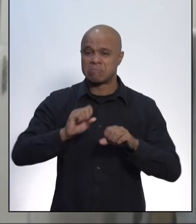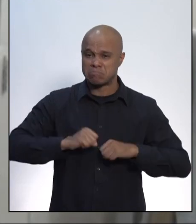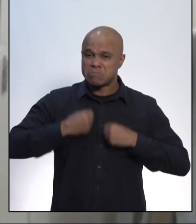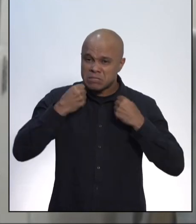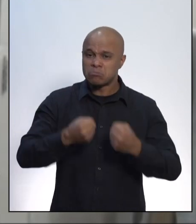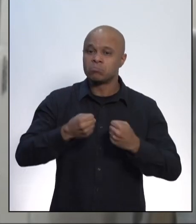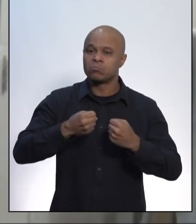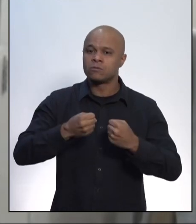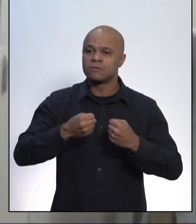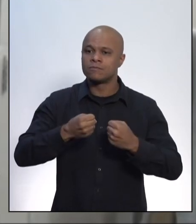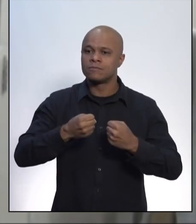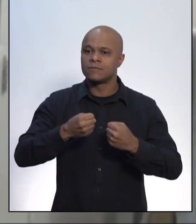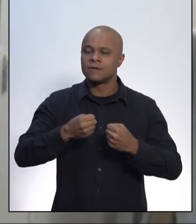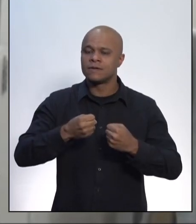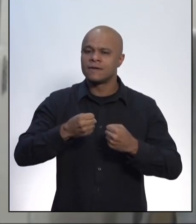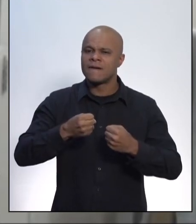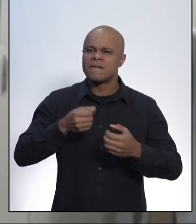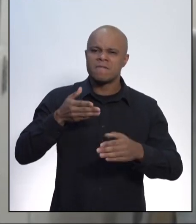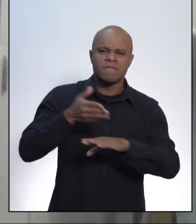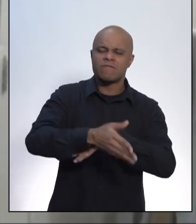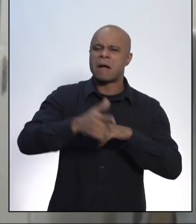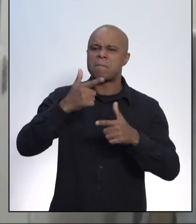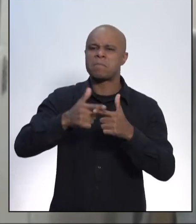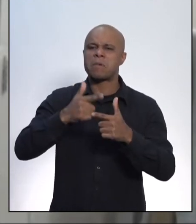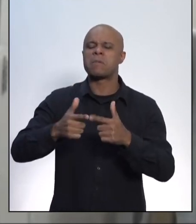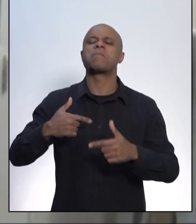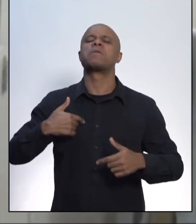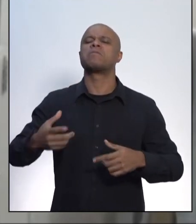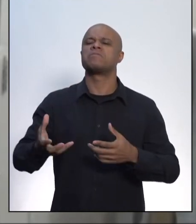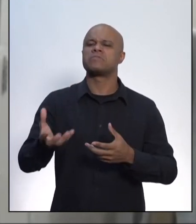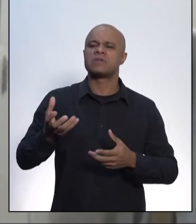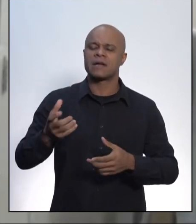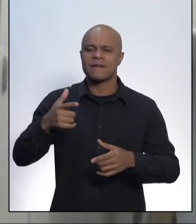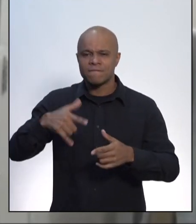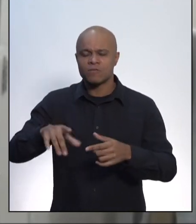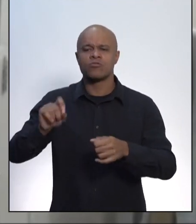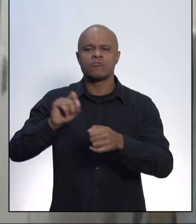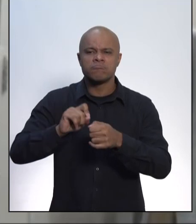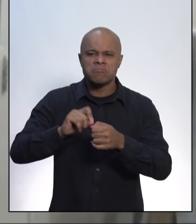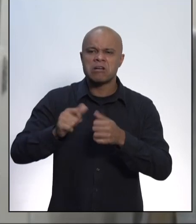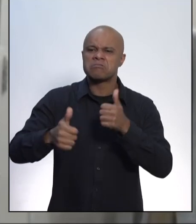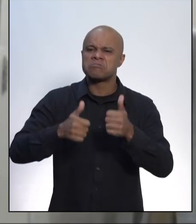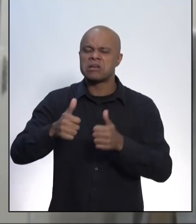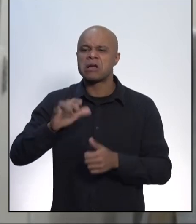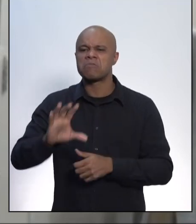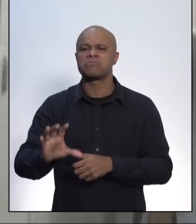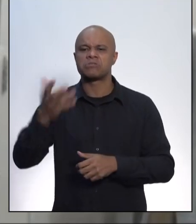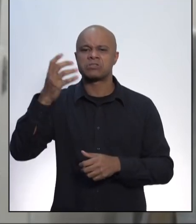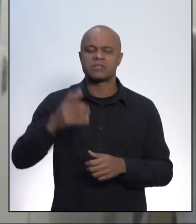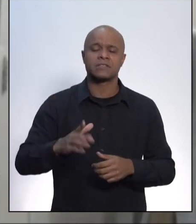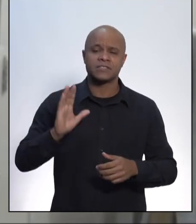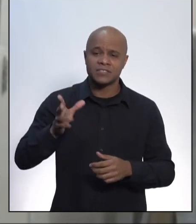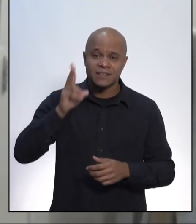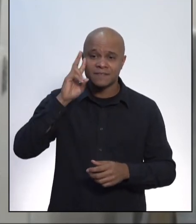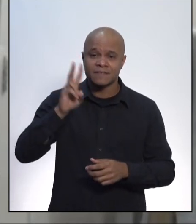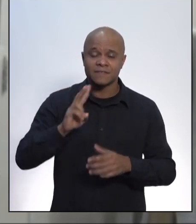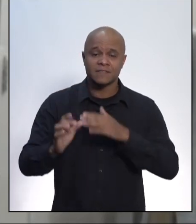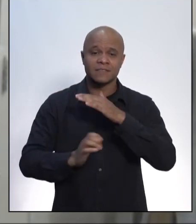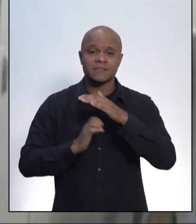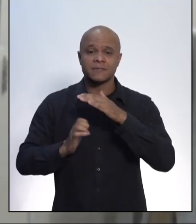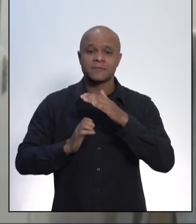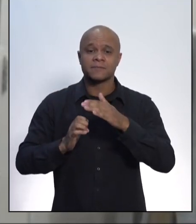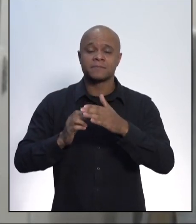atitude, né? Atitude para resolver problemas, criatividade para resolver problemas. Eu já passei por algumas situações de